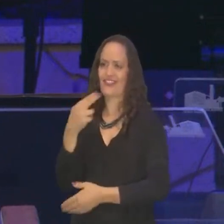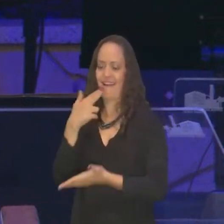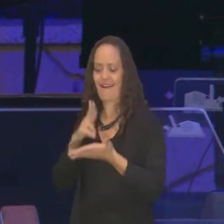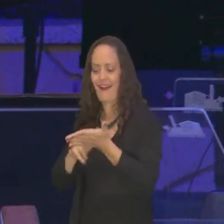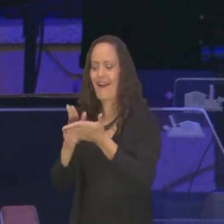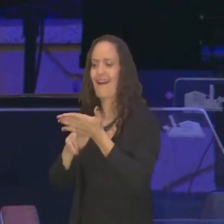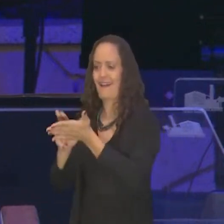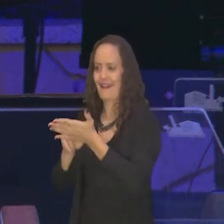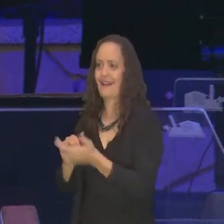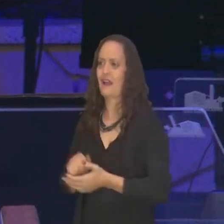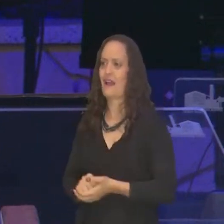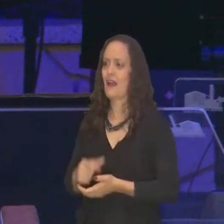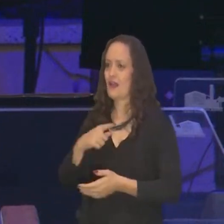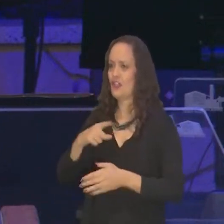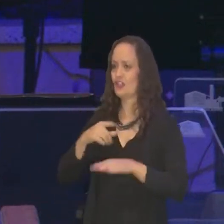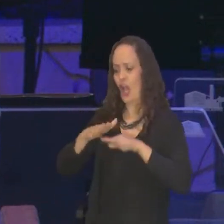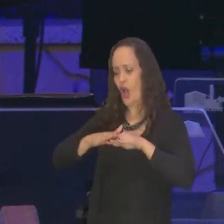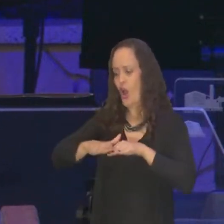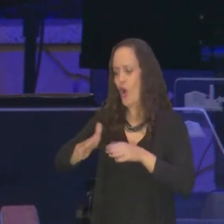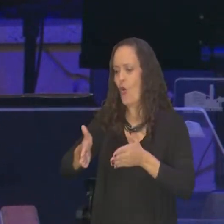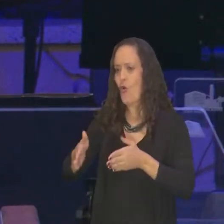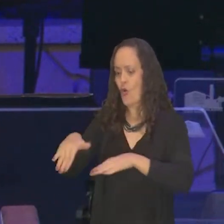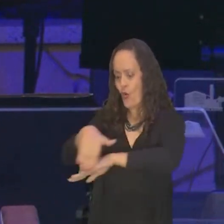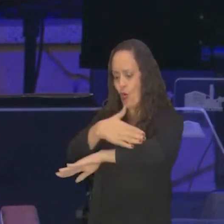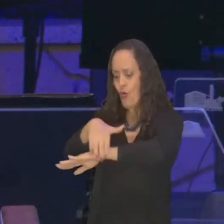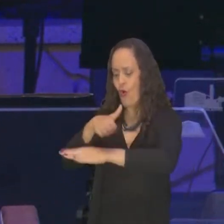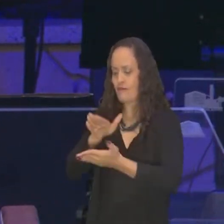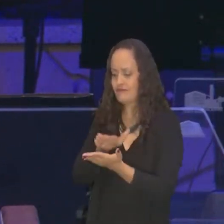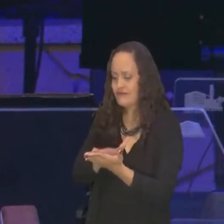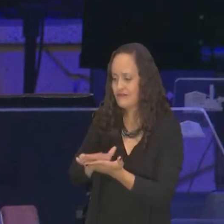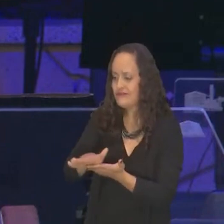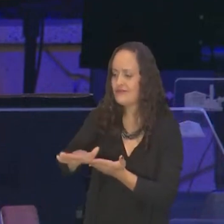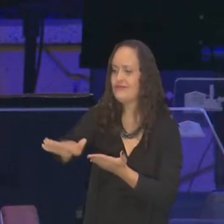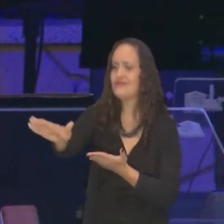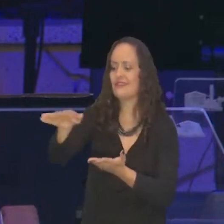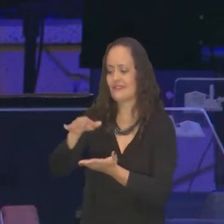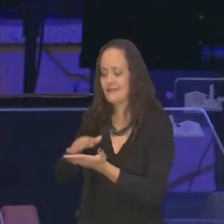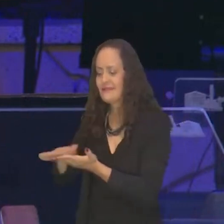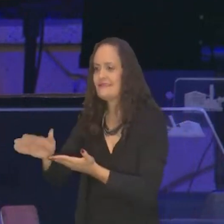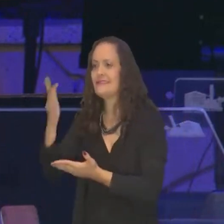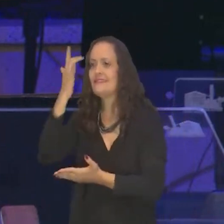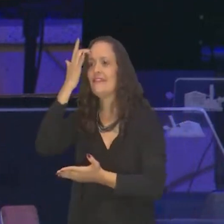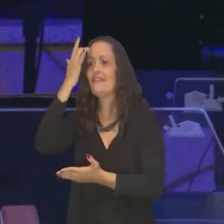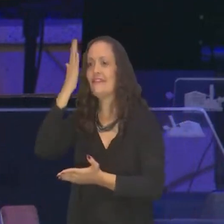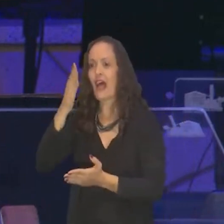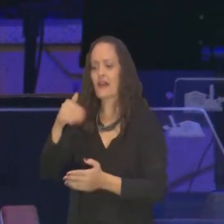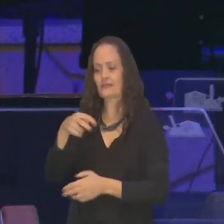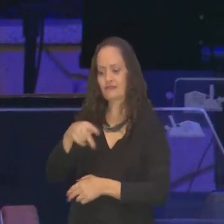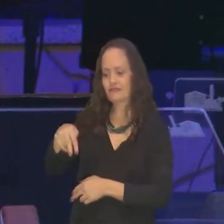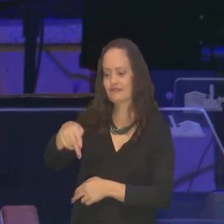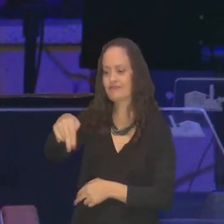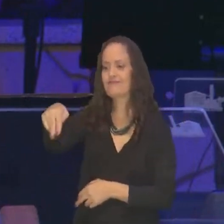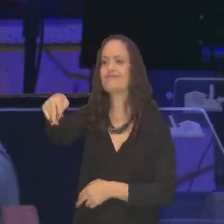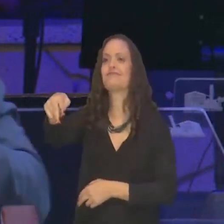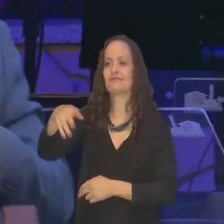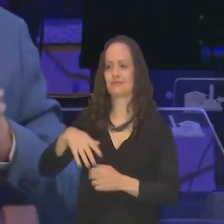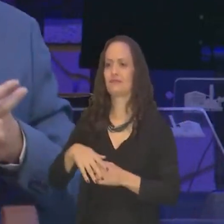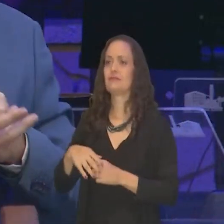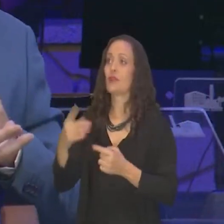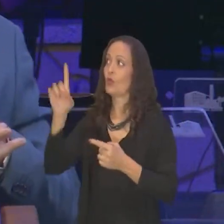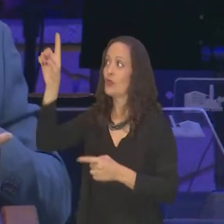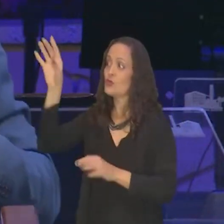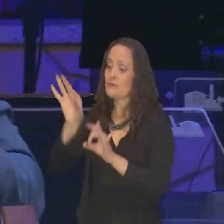são pavimentadas, algumas delas, e este é o cenário, é o momento propício que